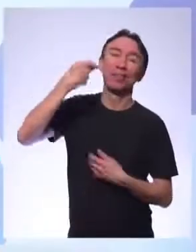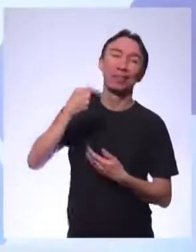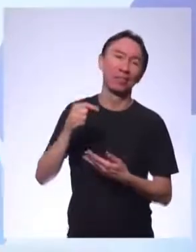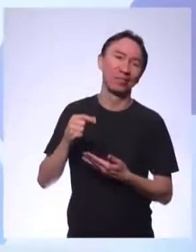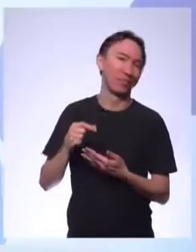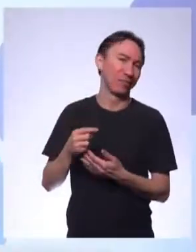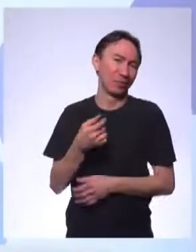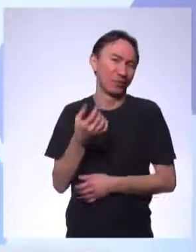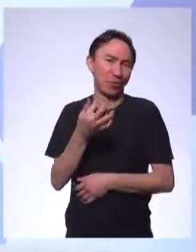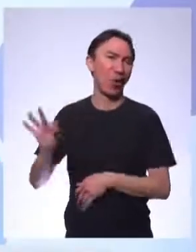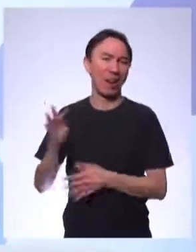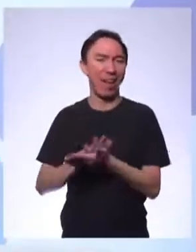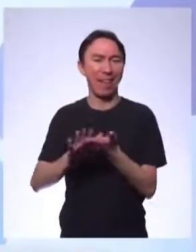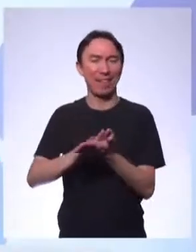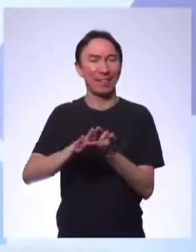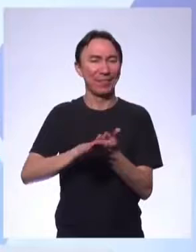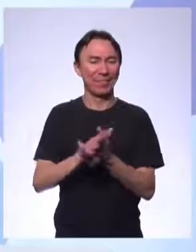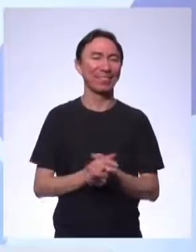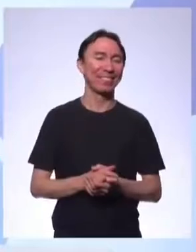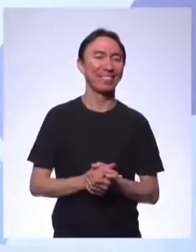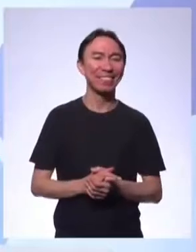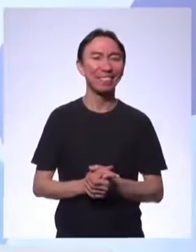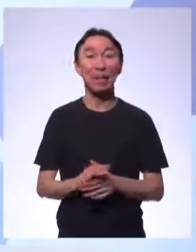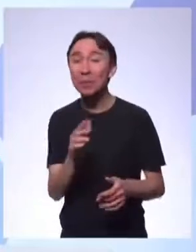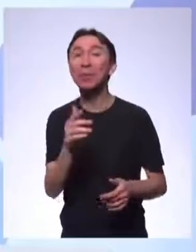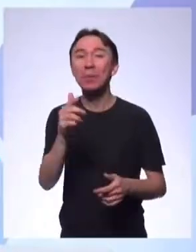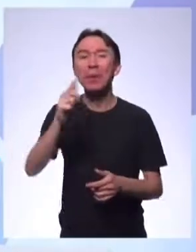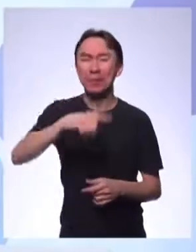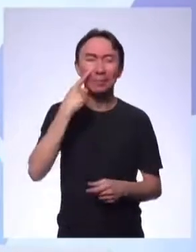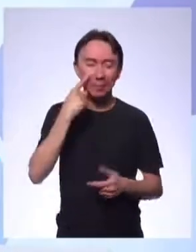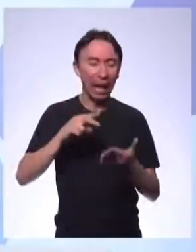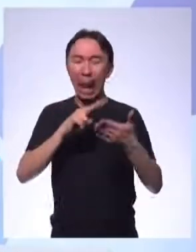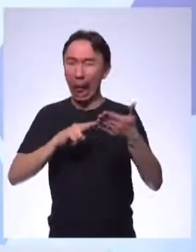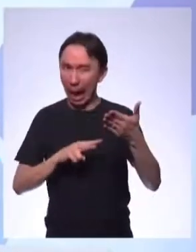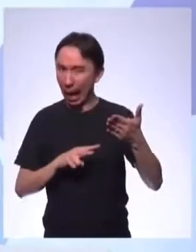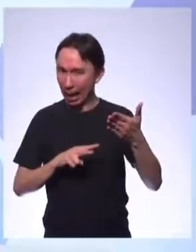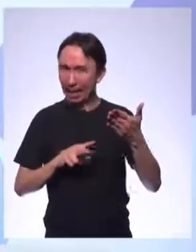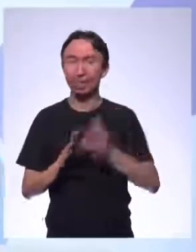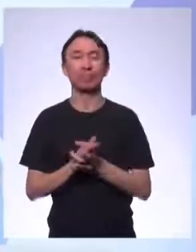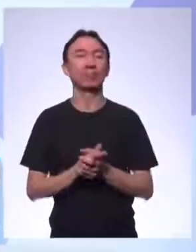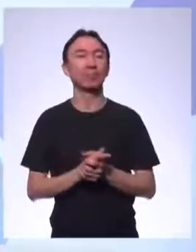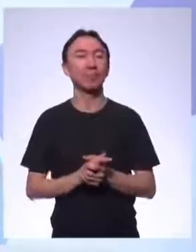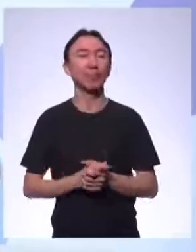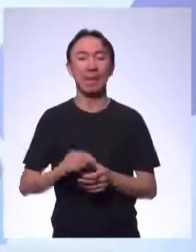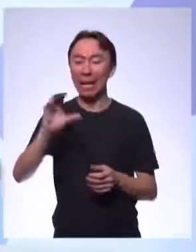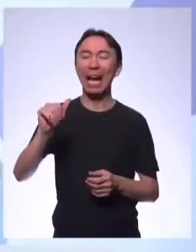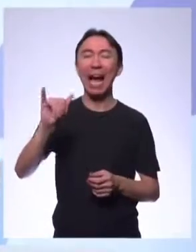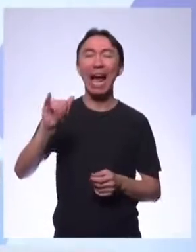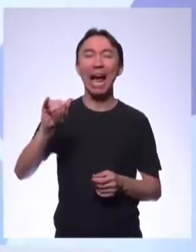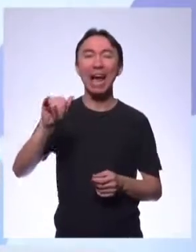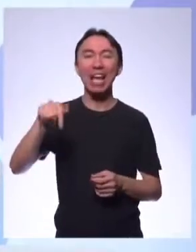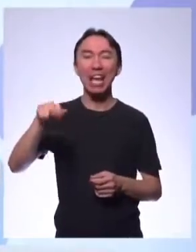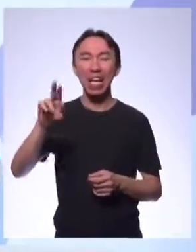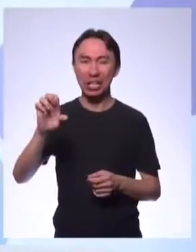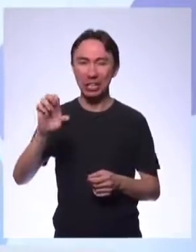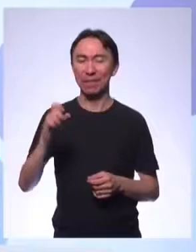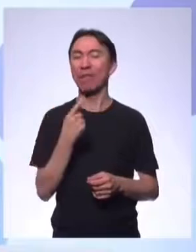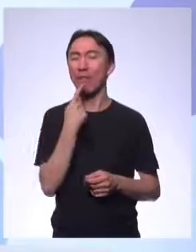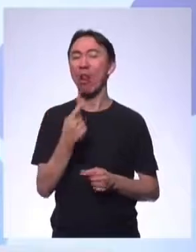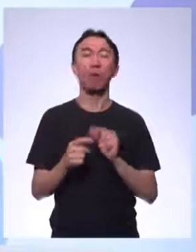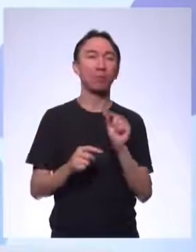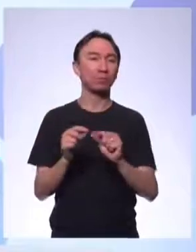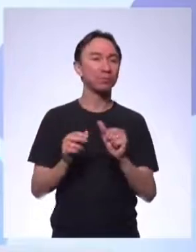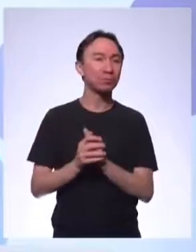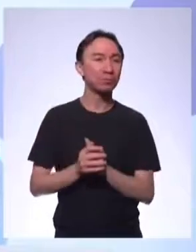aqui que eu gostaria de ler para a gente poder esclarecer, professor. Ó. Certo. O Kaique escreveu,